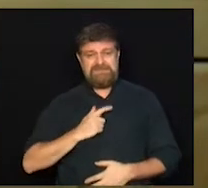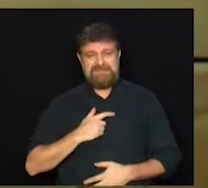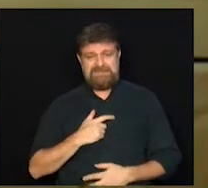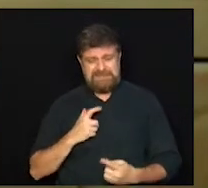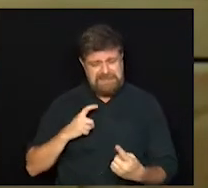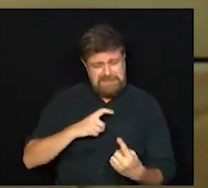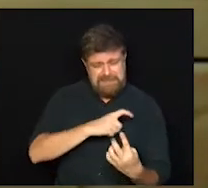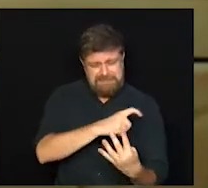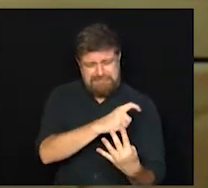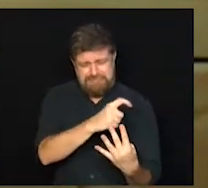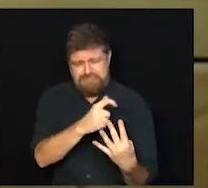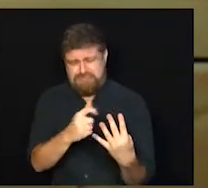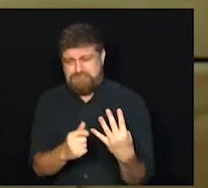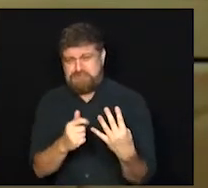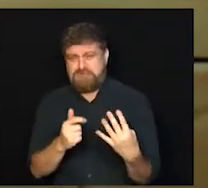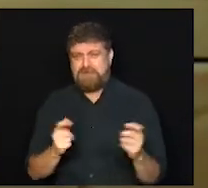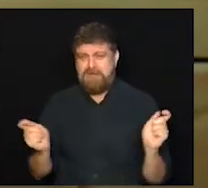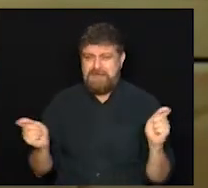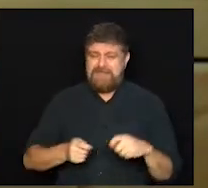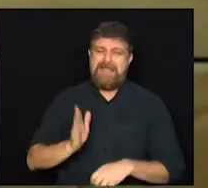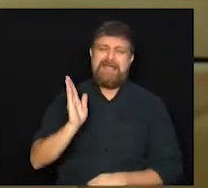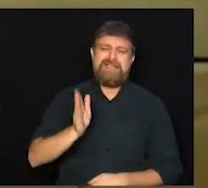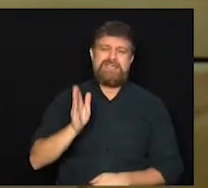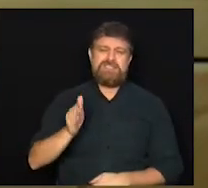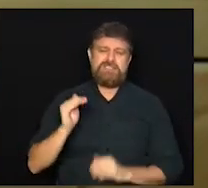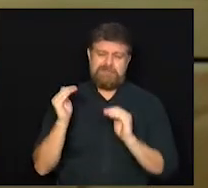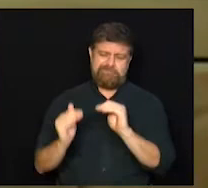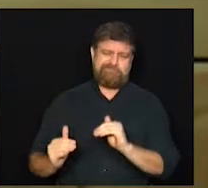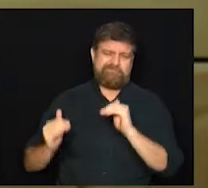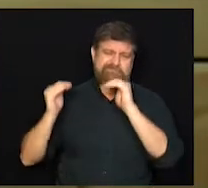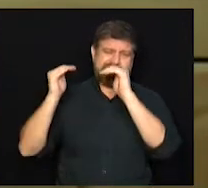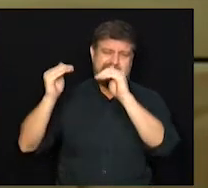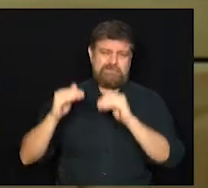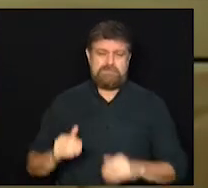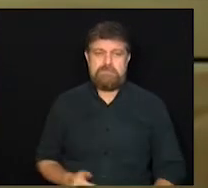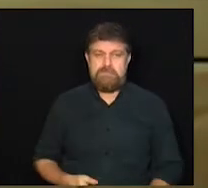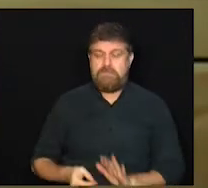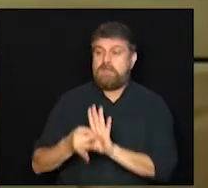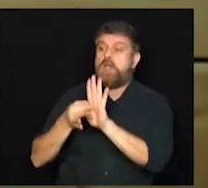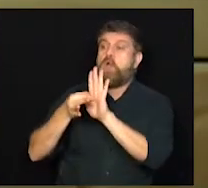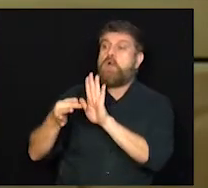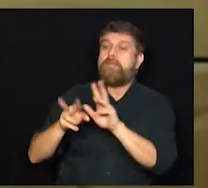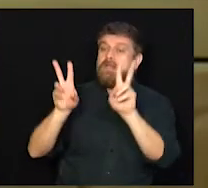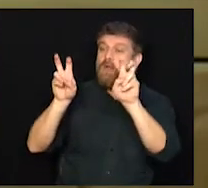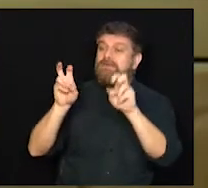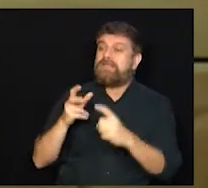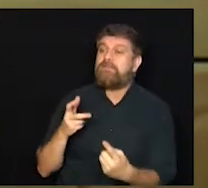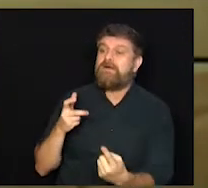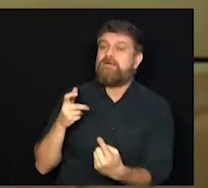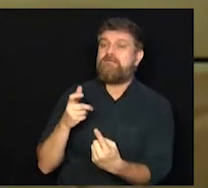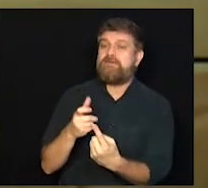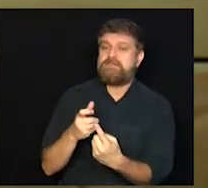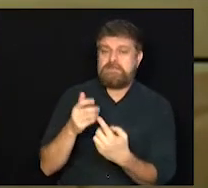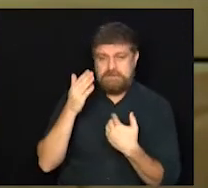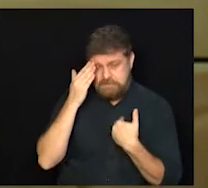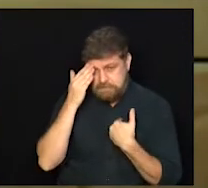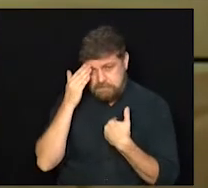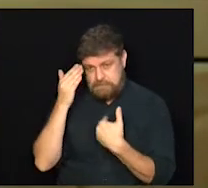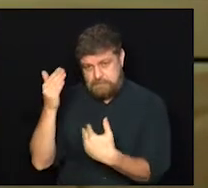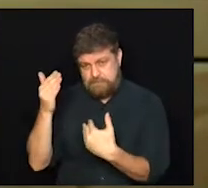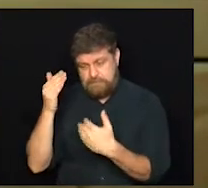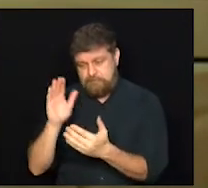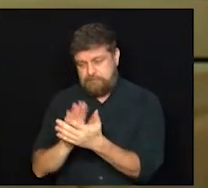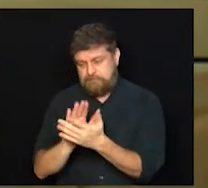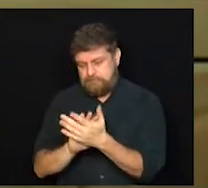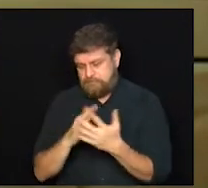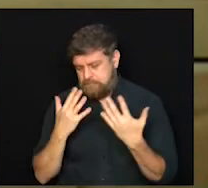quantidade suficiente, certamente já estaríamos num outro patamar. Queria uma palavra sua nesse sentido, te agradeço e parabéns a